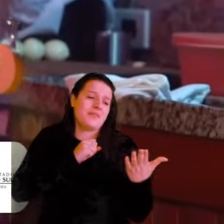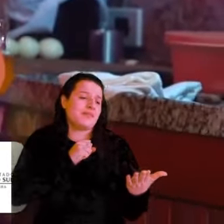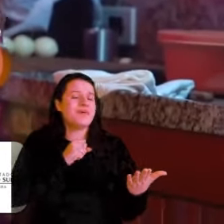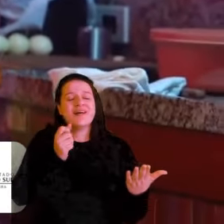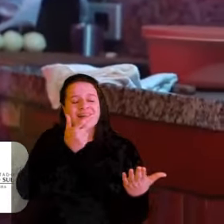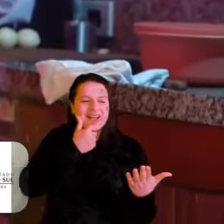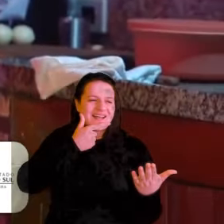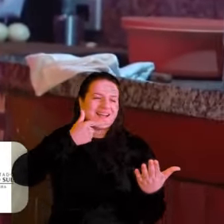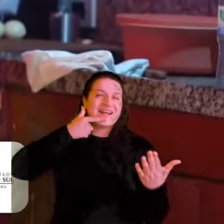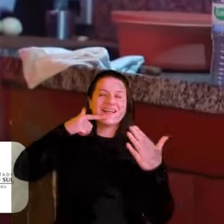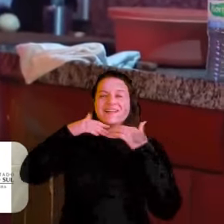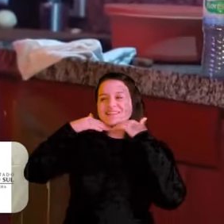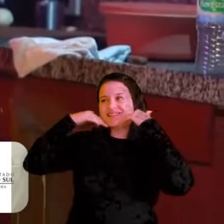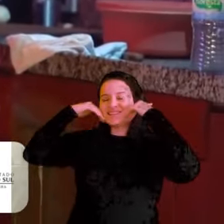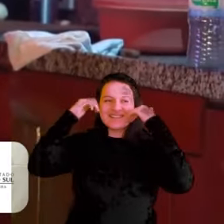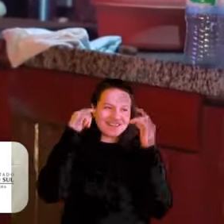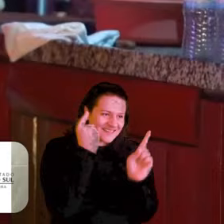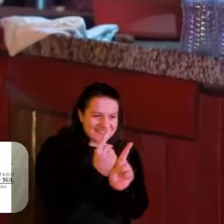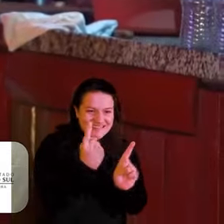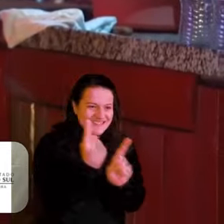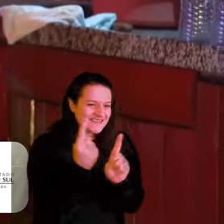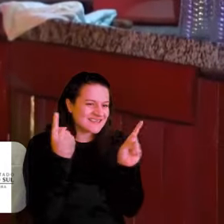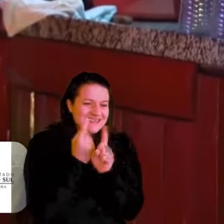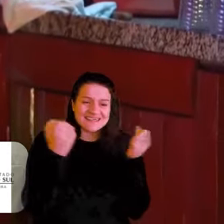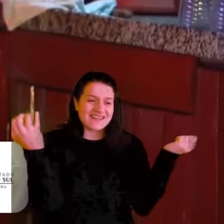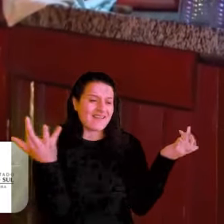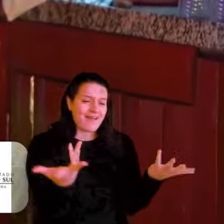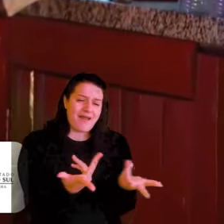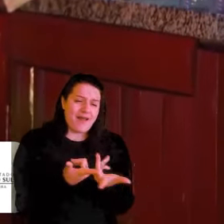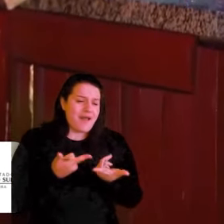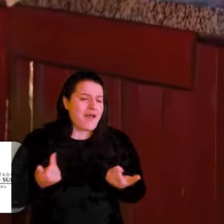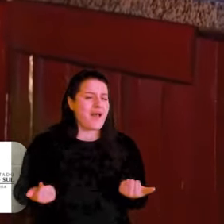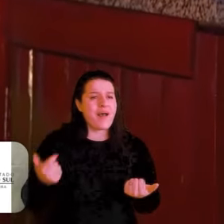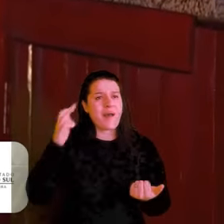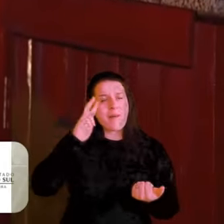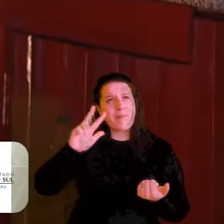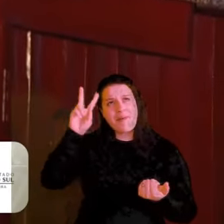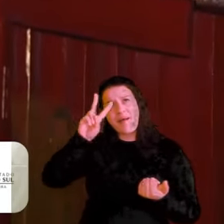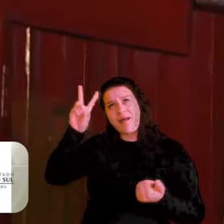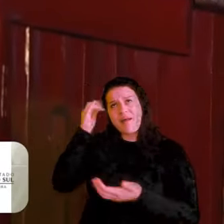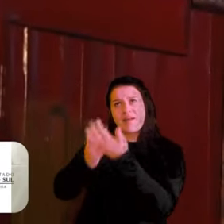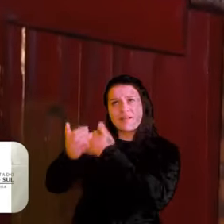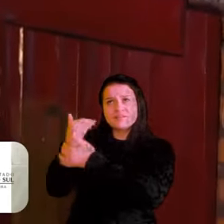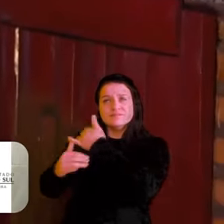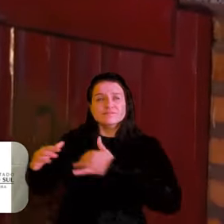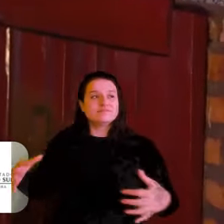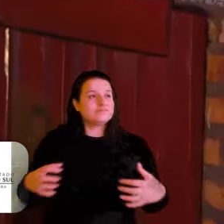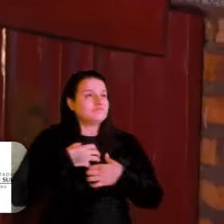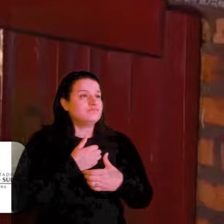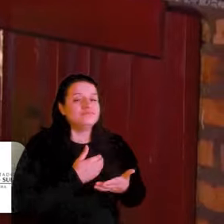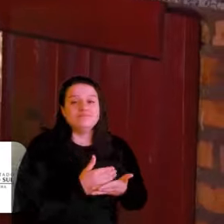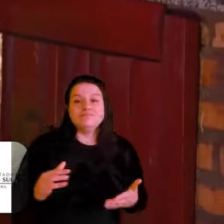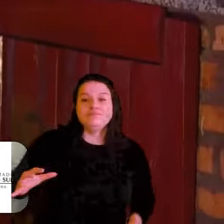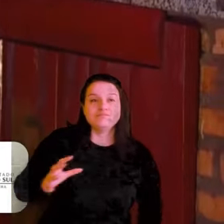amar. Sorriso lindo, foi tão bom te encontrar. Nunca pensei que